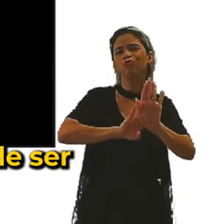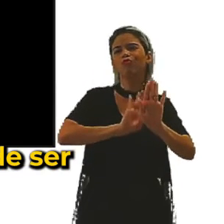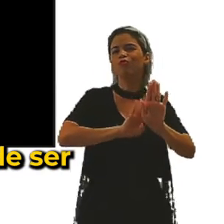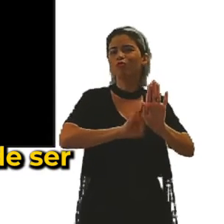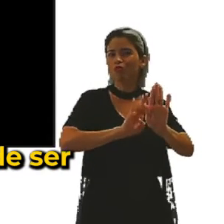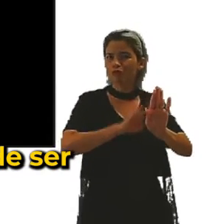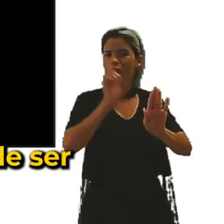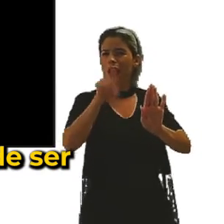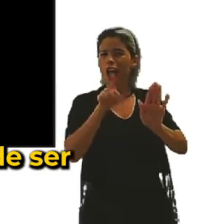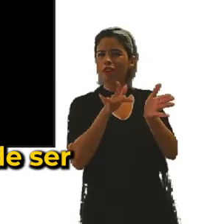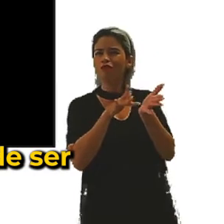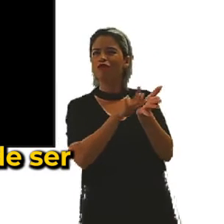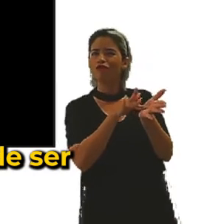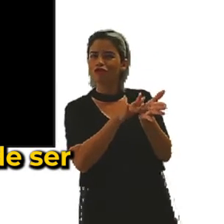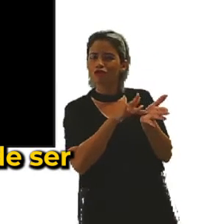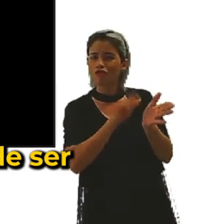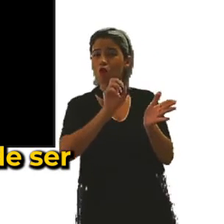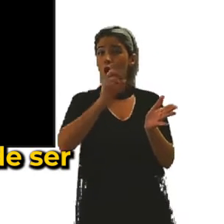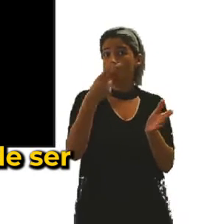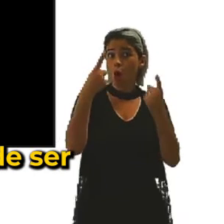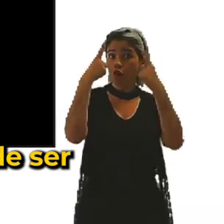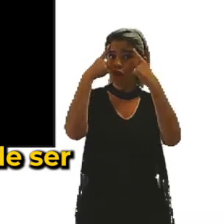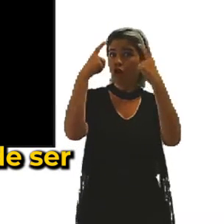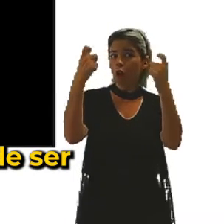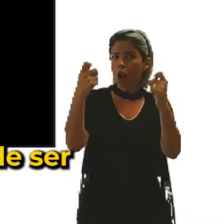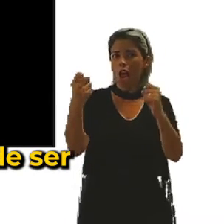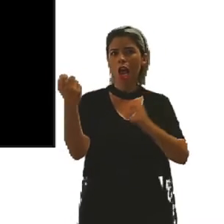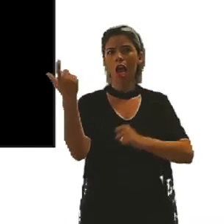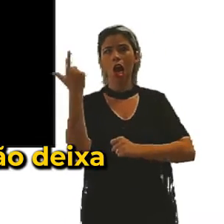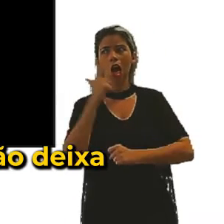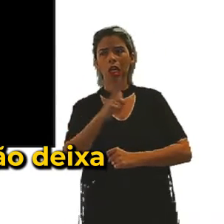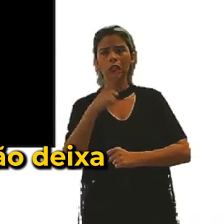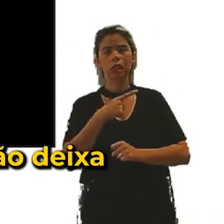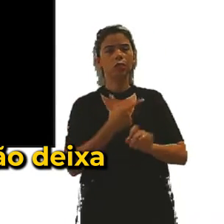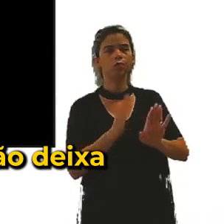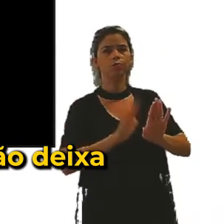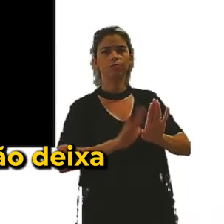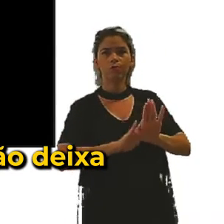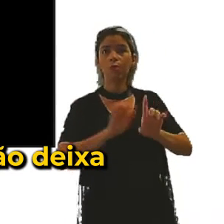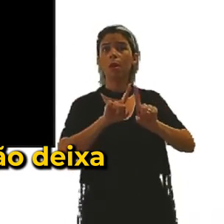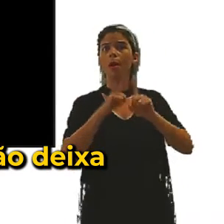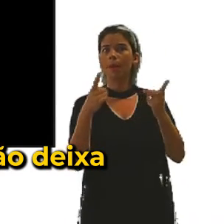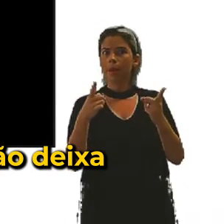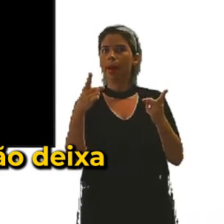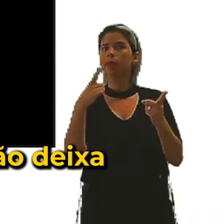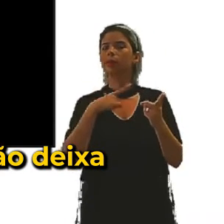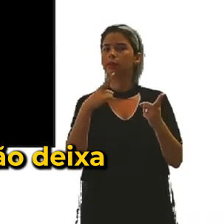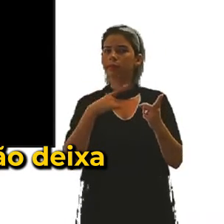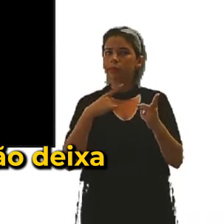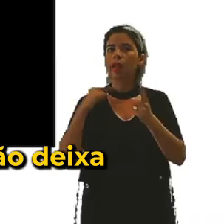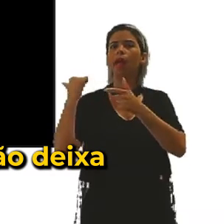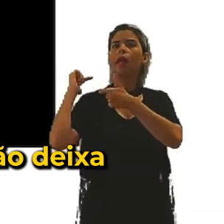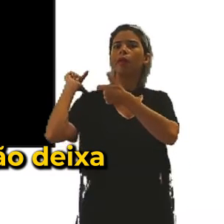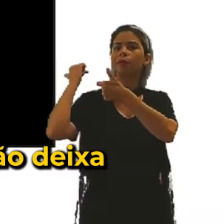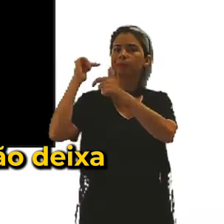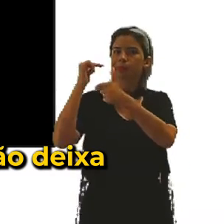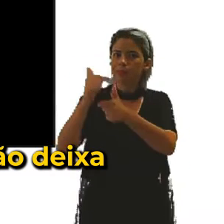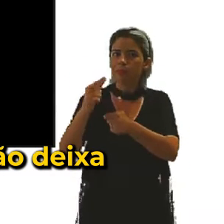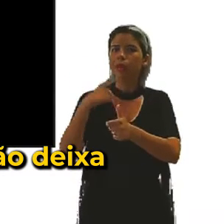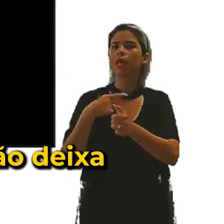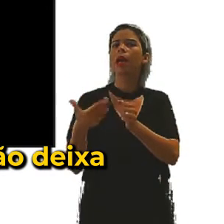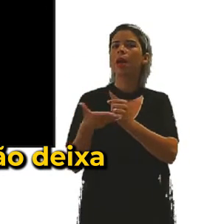que é dissimulada, uma violência que pode ser invisível, mas que ela tem uma trilha, mas que ela tem